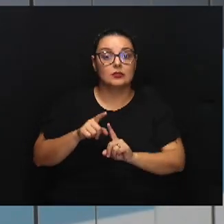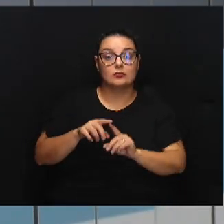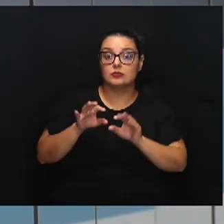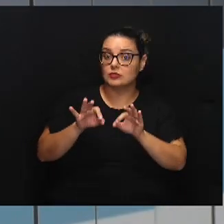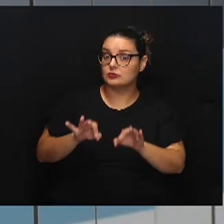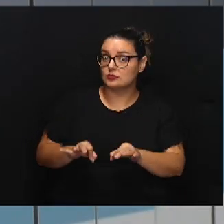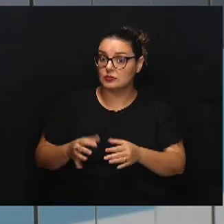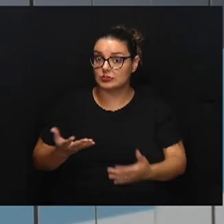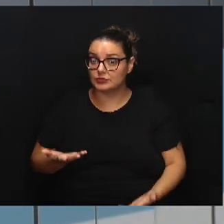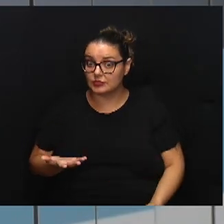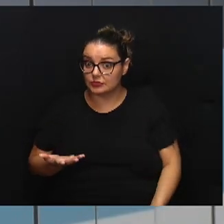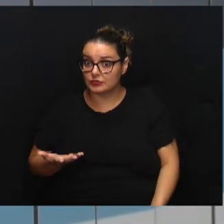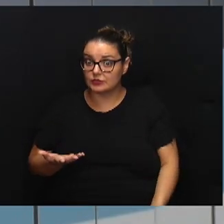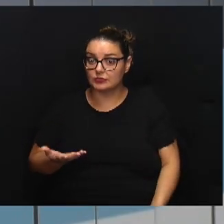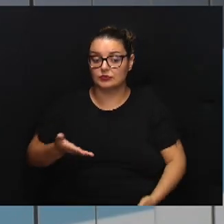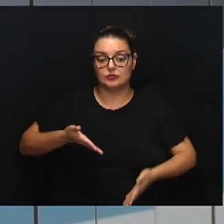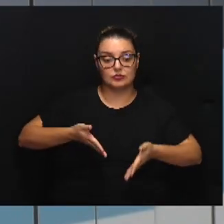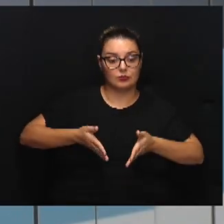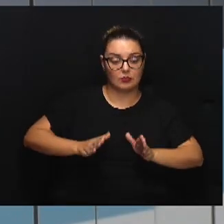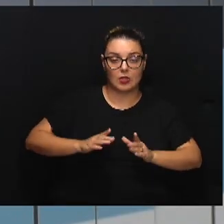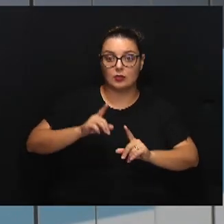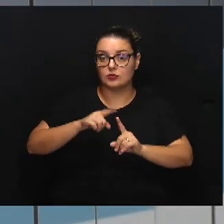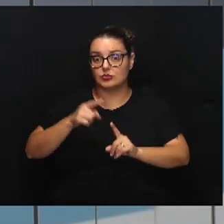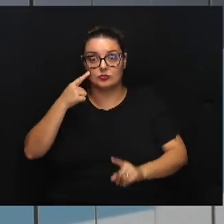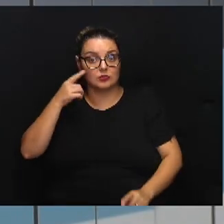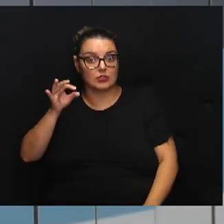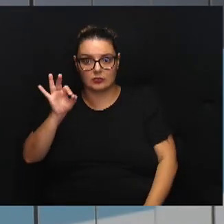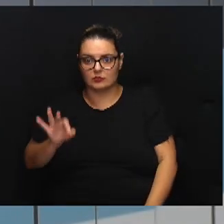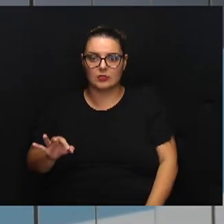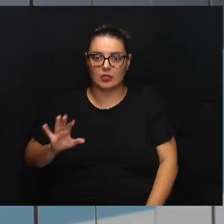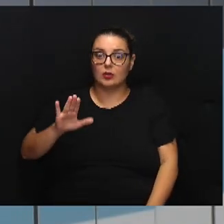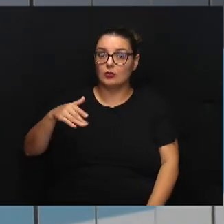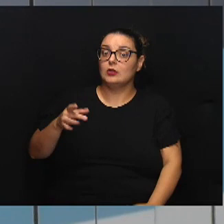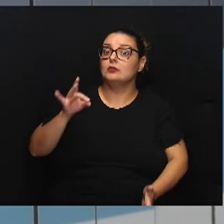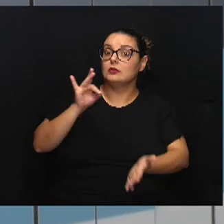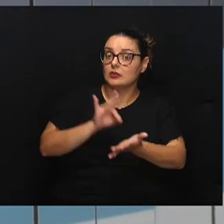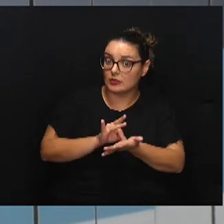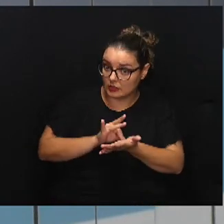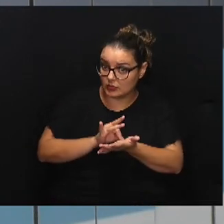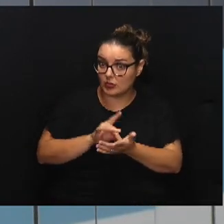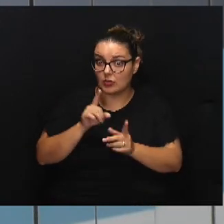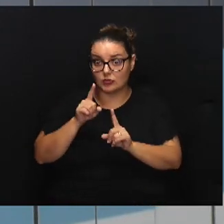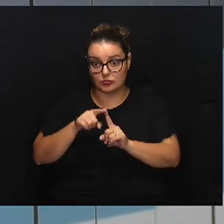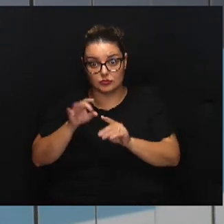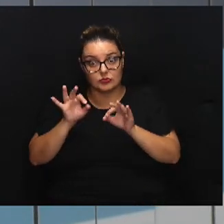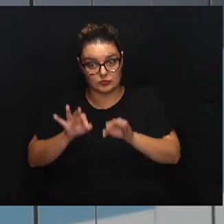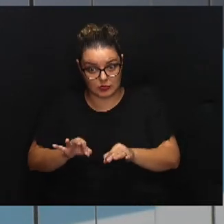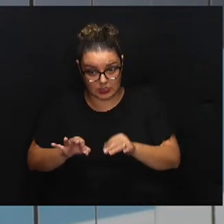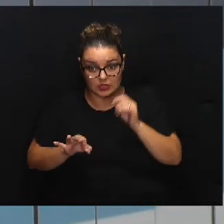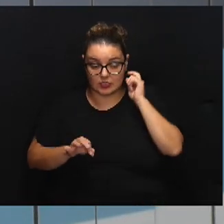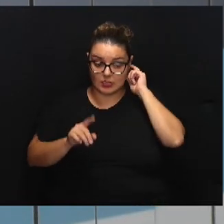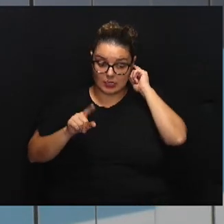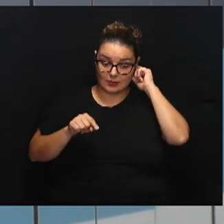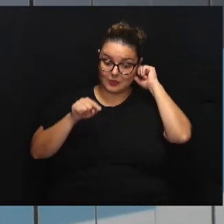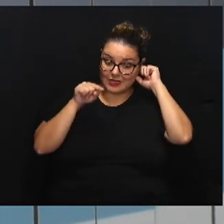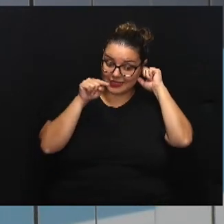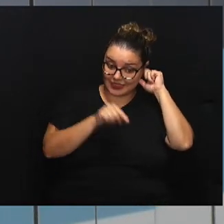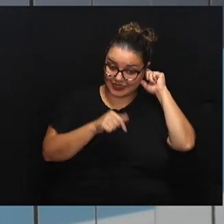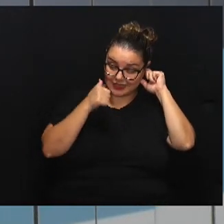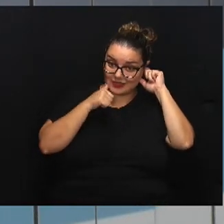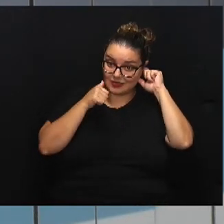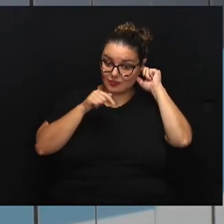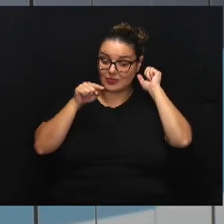correto de parto, um tipo ideal de parto, quando na verdade o tipo correto e ideal é para aquela mulher, para